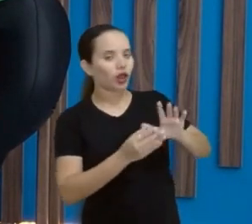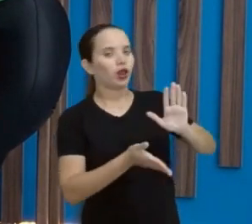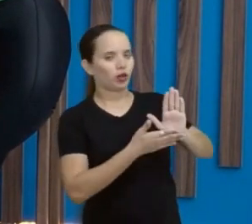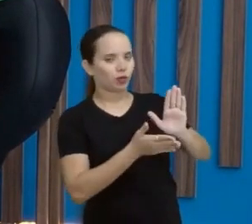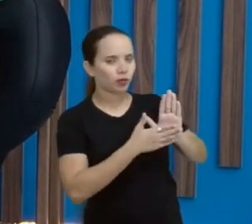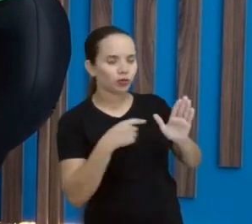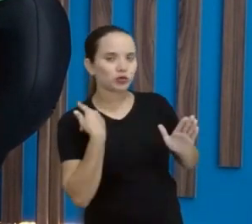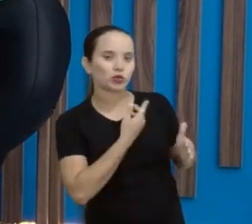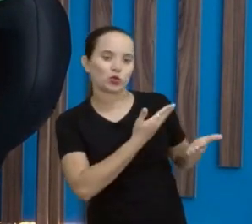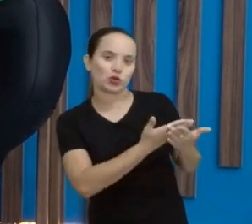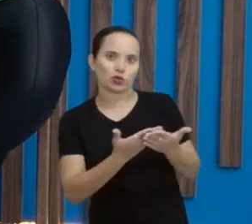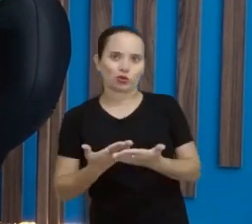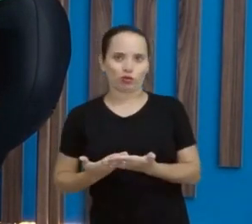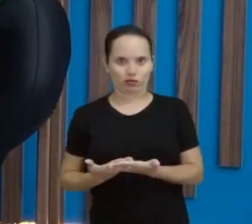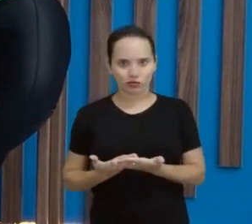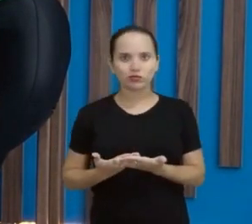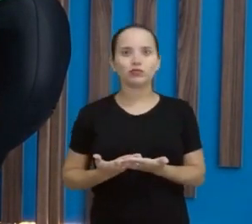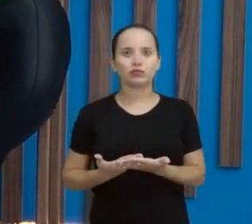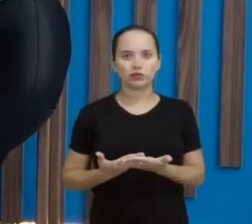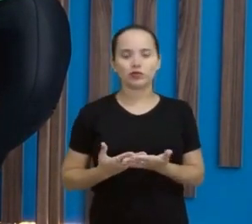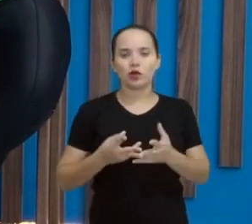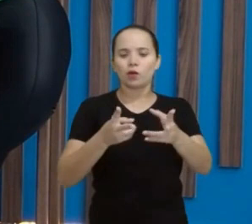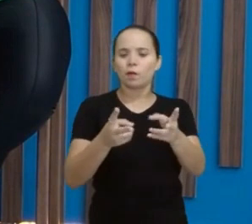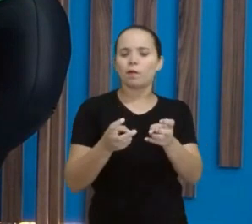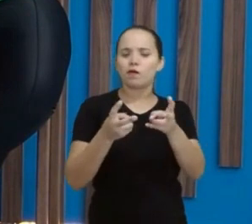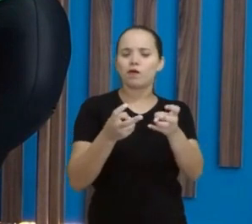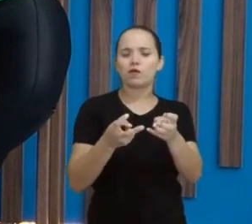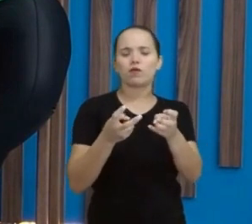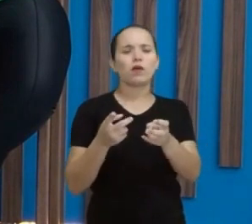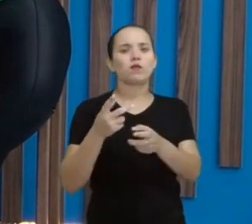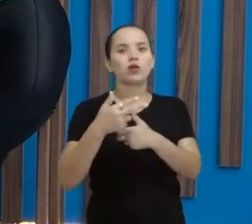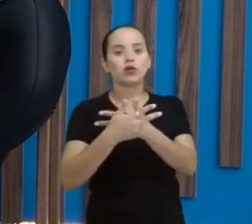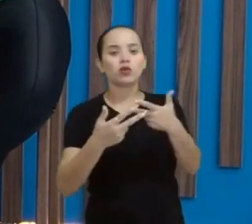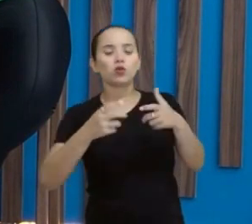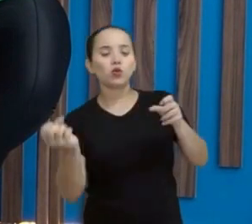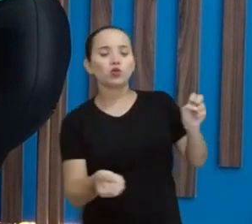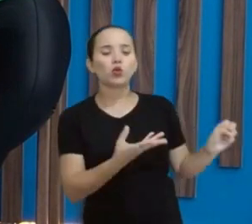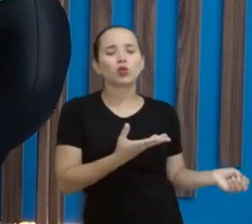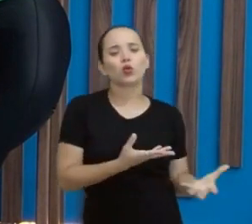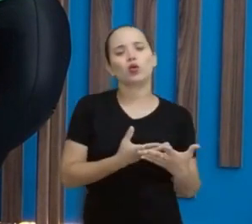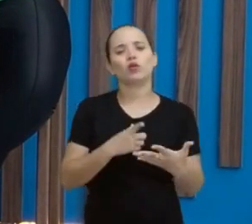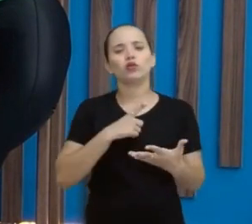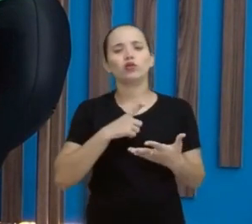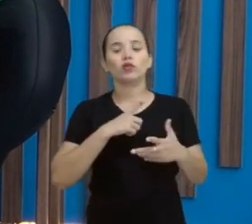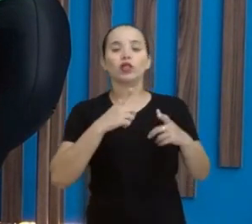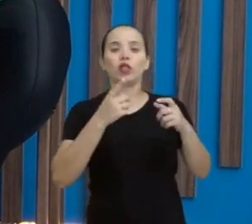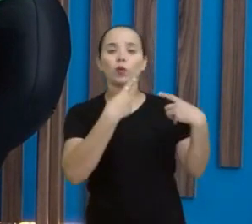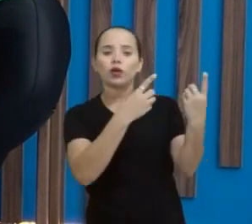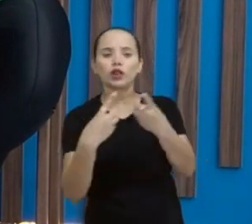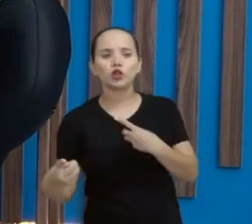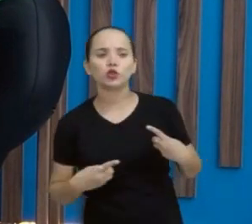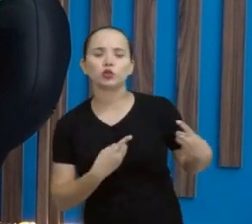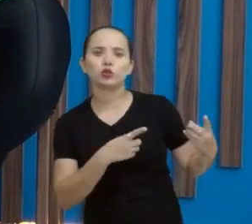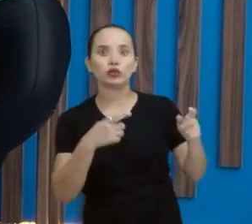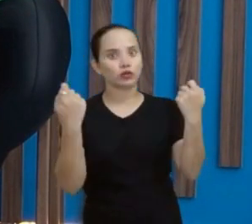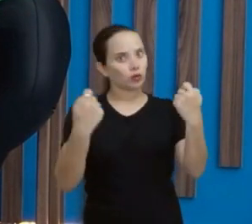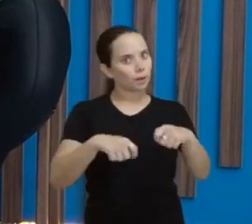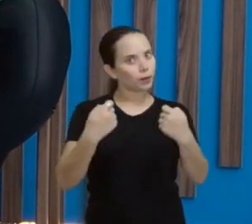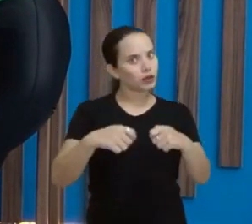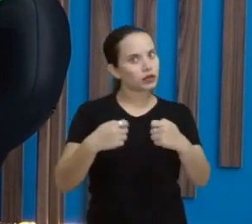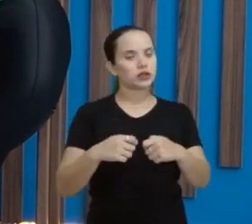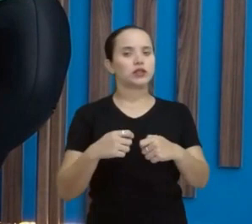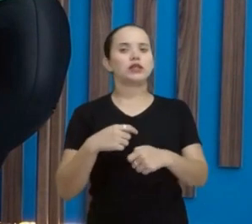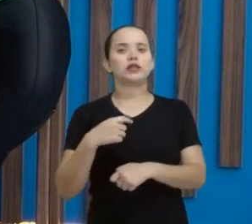aulas, nas nossas temáticas, a gente percebe que essa inovação, que a gente vai discutir um pouquinho aqui, ela vai precisar que a gente